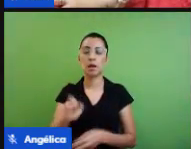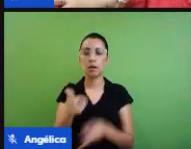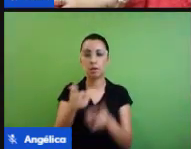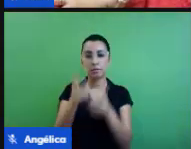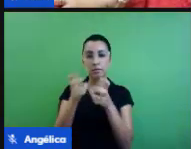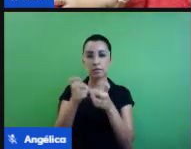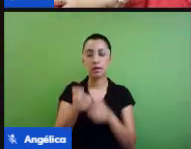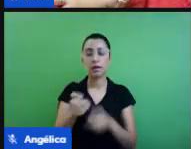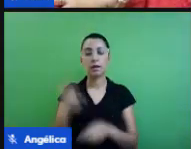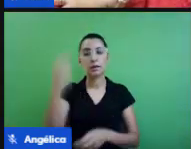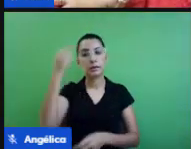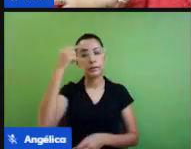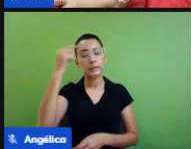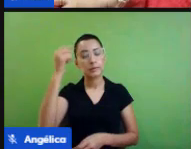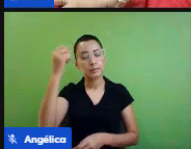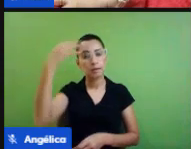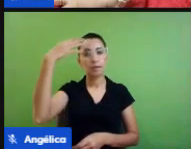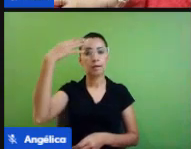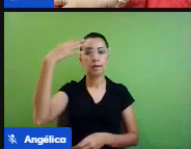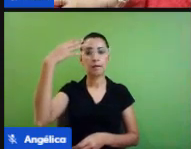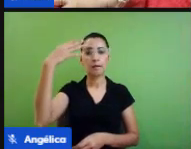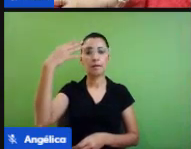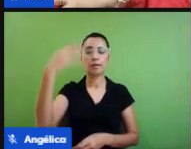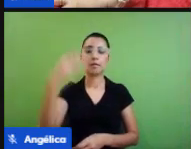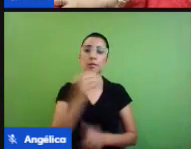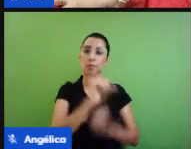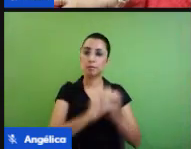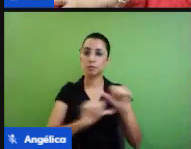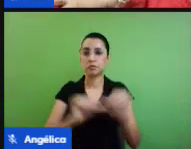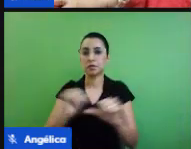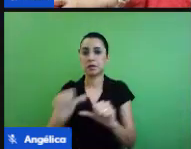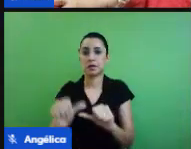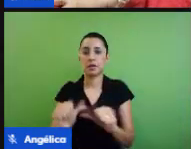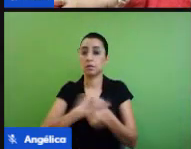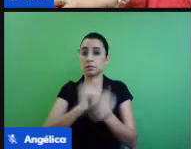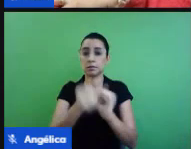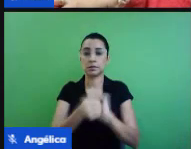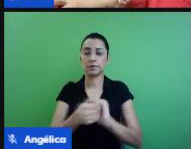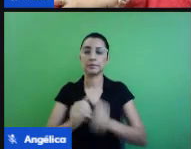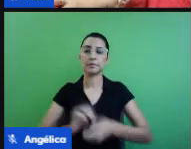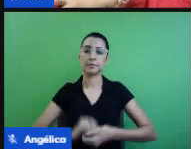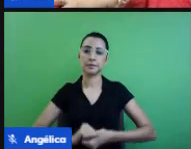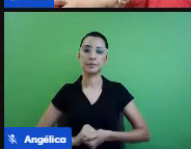uma melhorada, tudo isso. Pode passar.